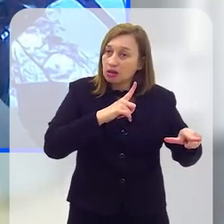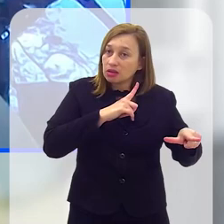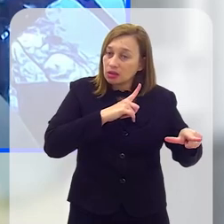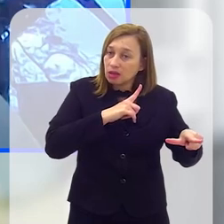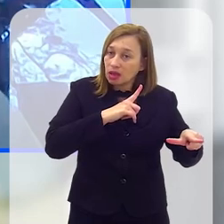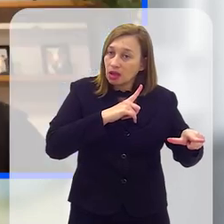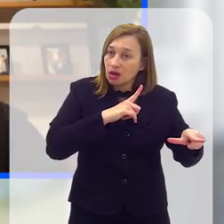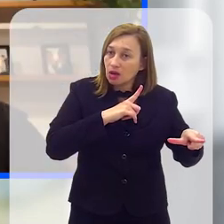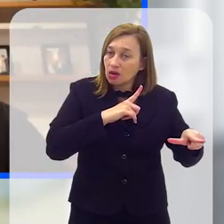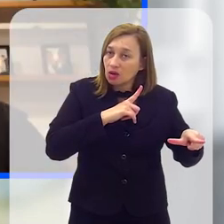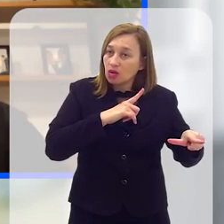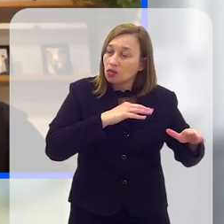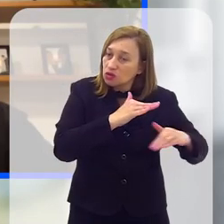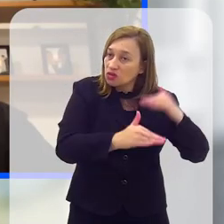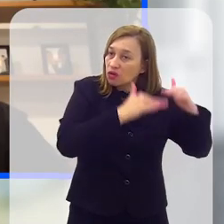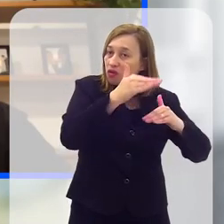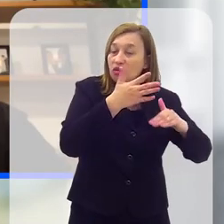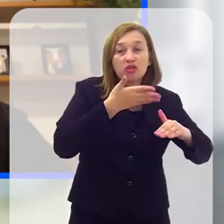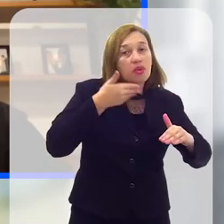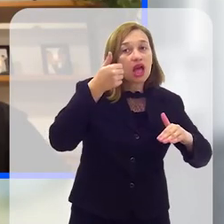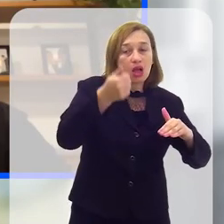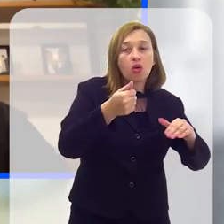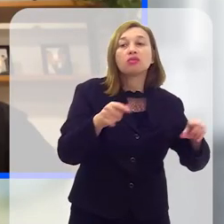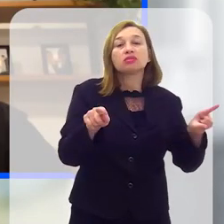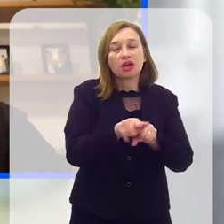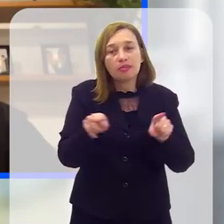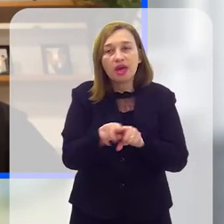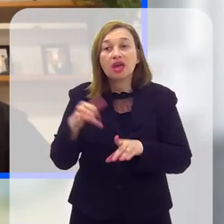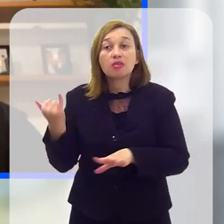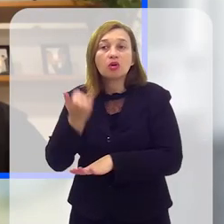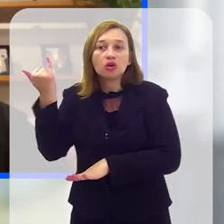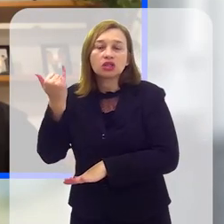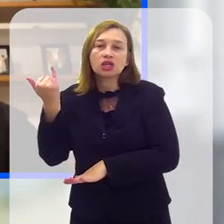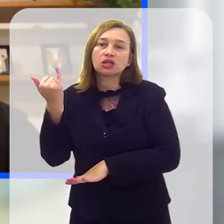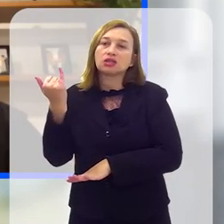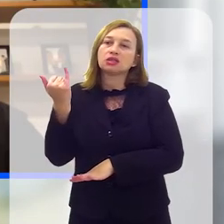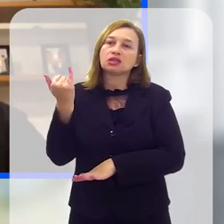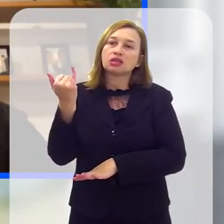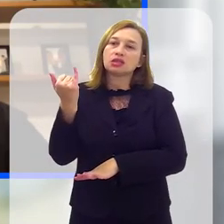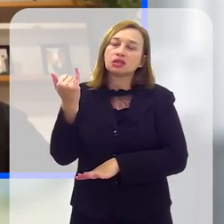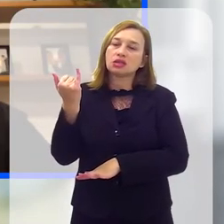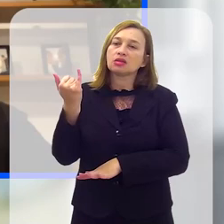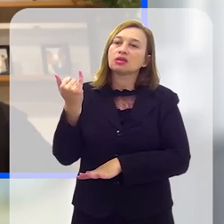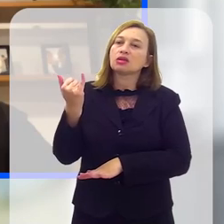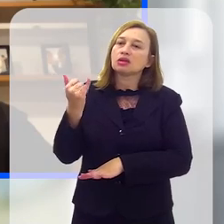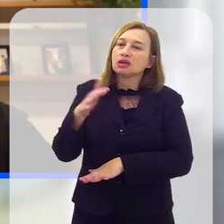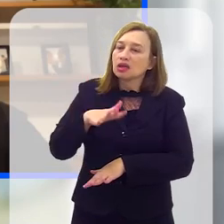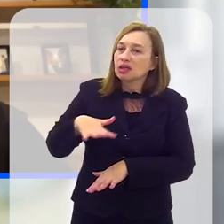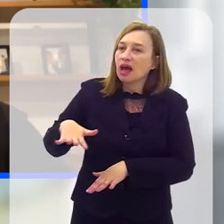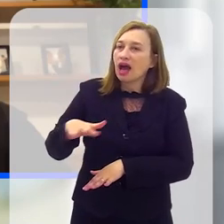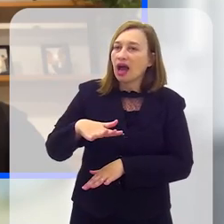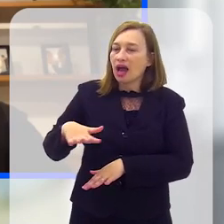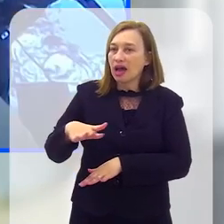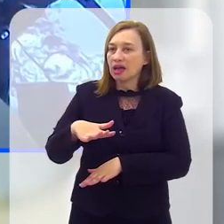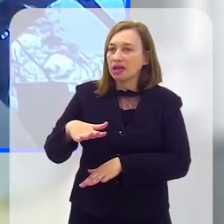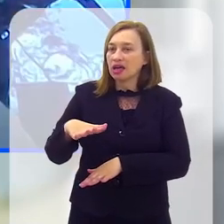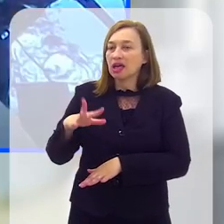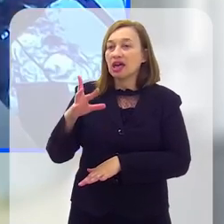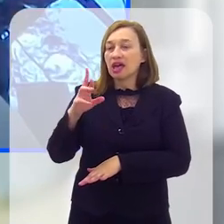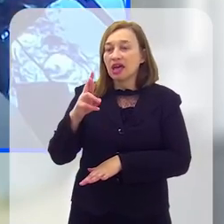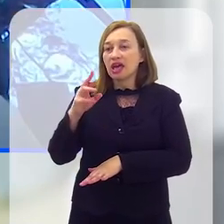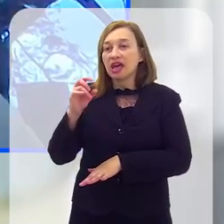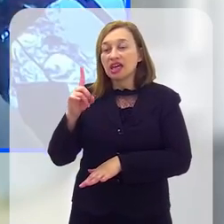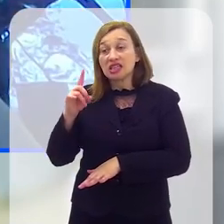a recuperação de forma plena desses corpos hídricos, também é importante que a gente não falhe na cadeia, por exemplo, dos